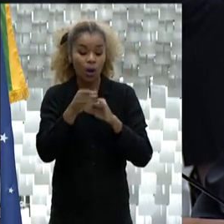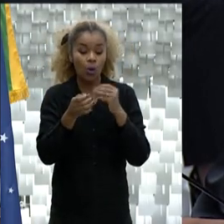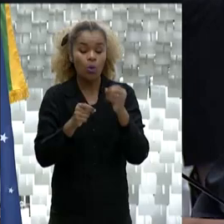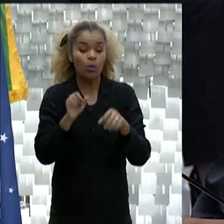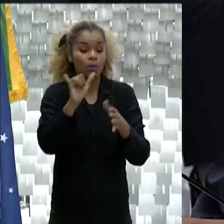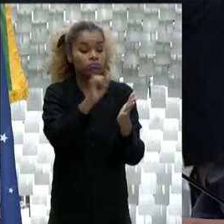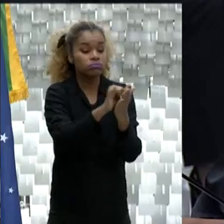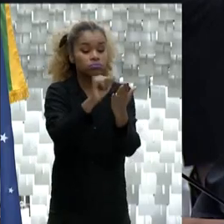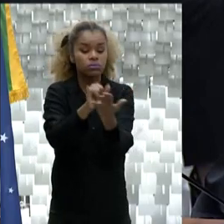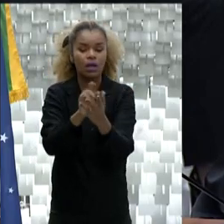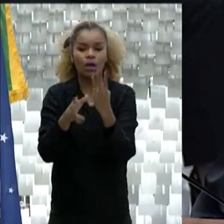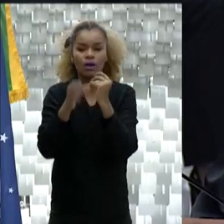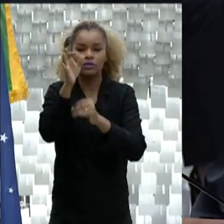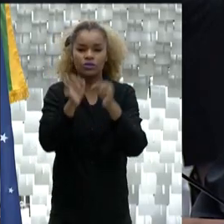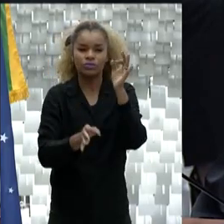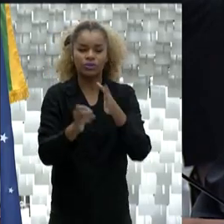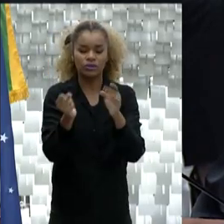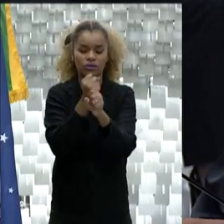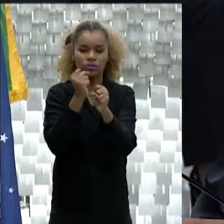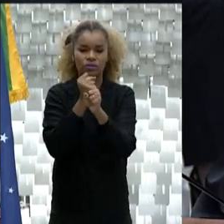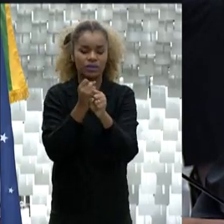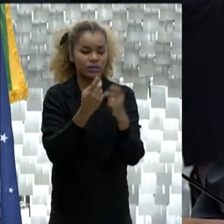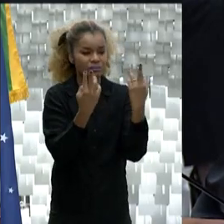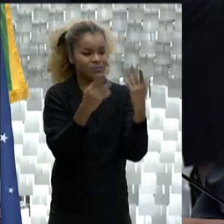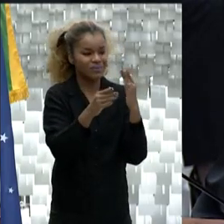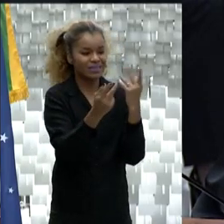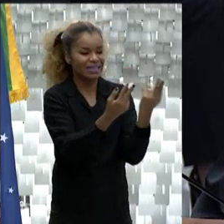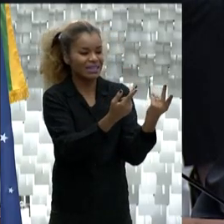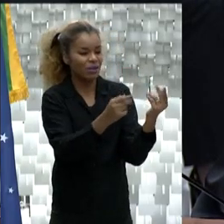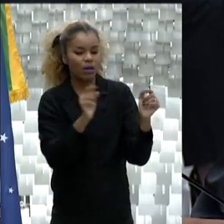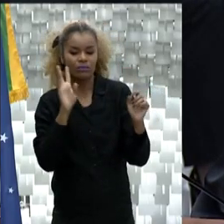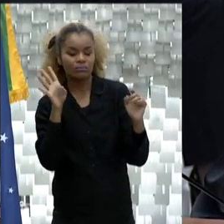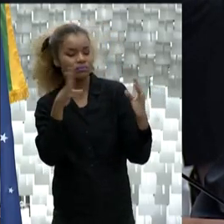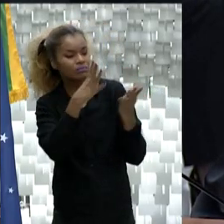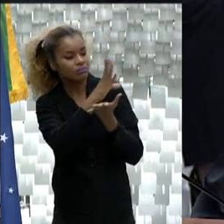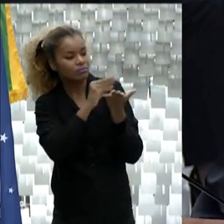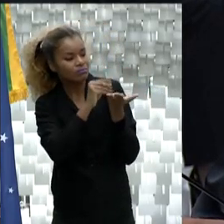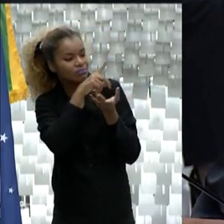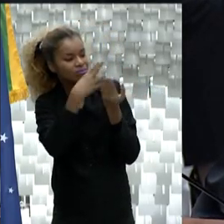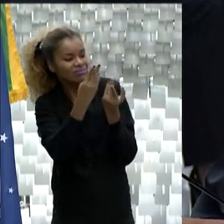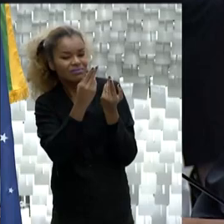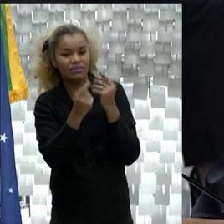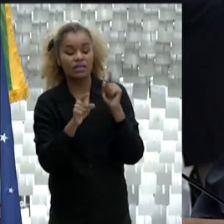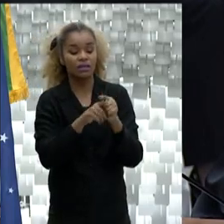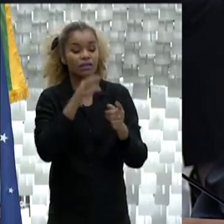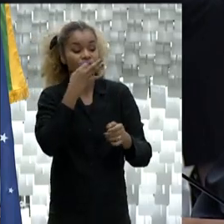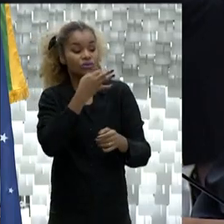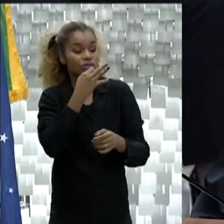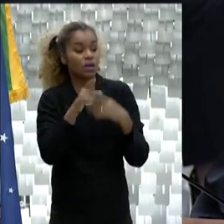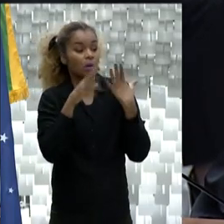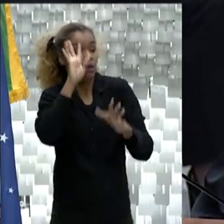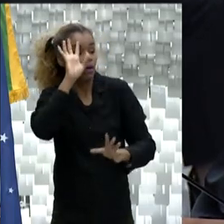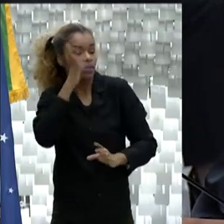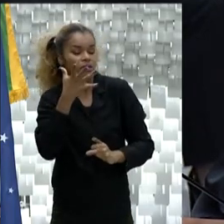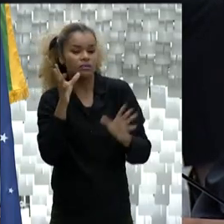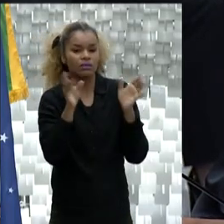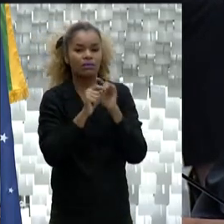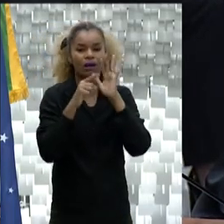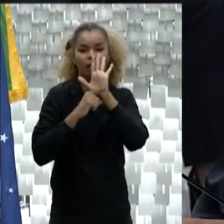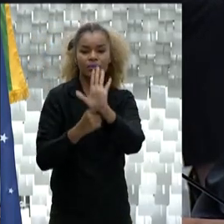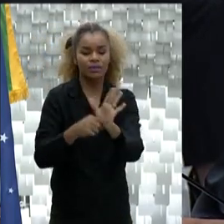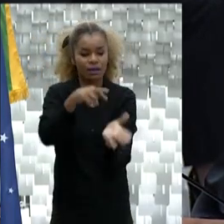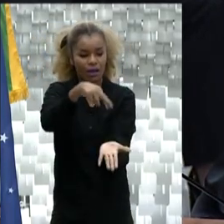jurisprudências construídas nos casos semelhantes, sugerir a decisão a ser aplicada e apresentar